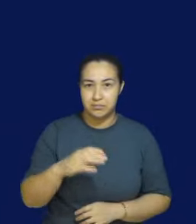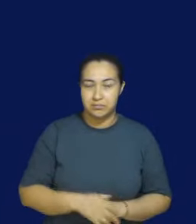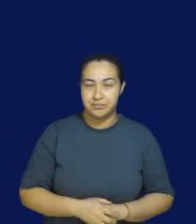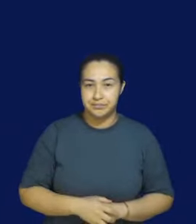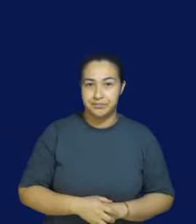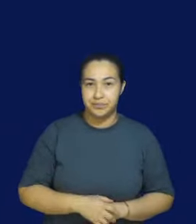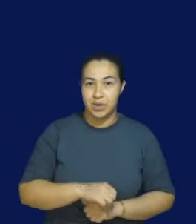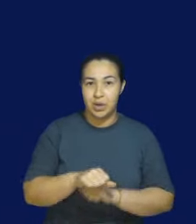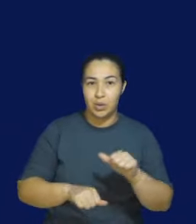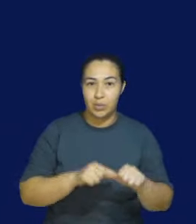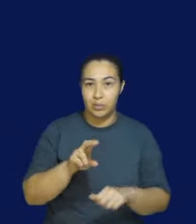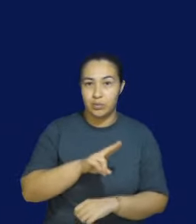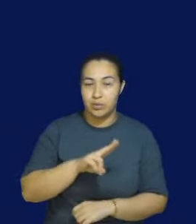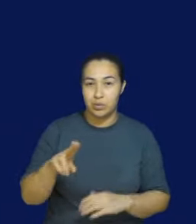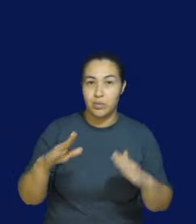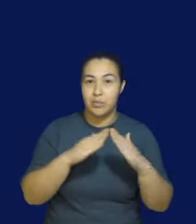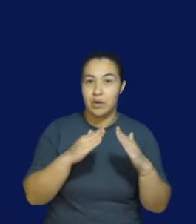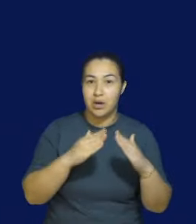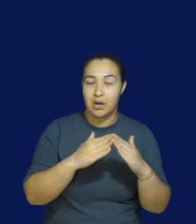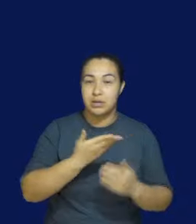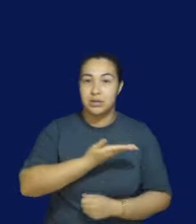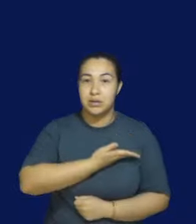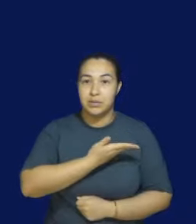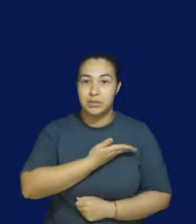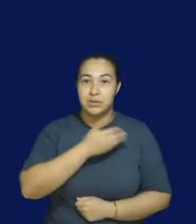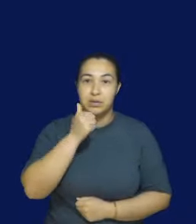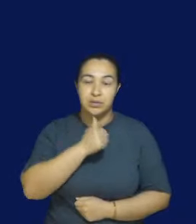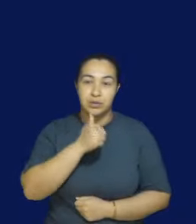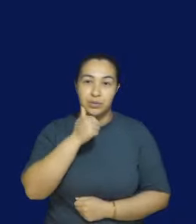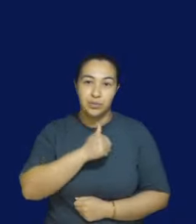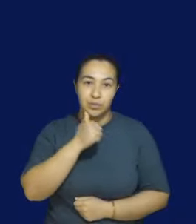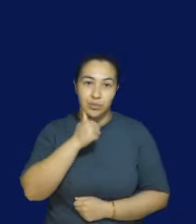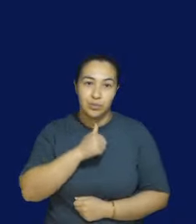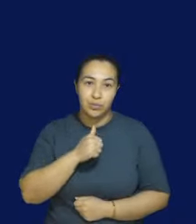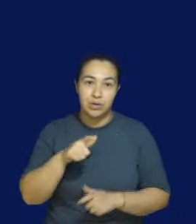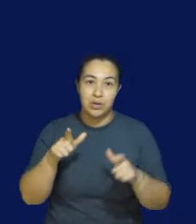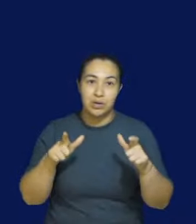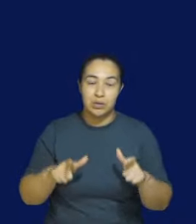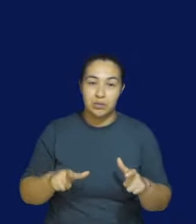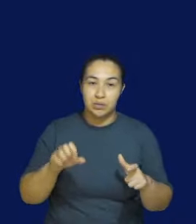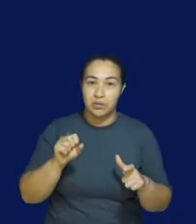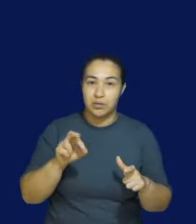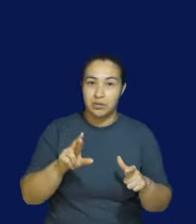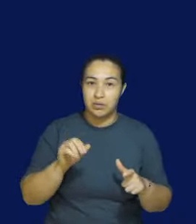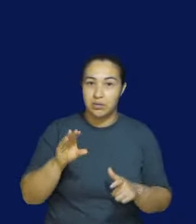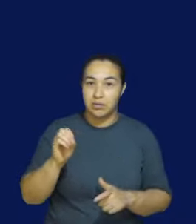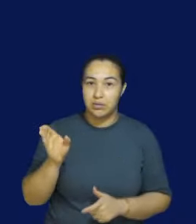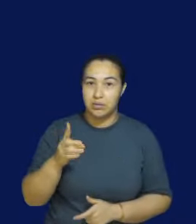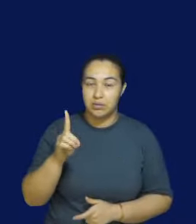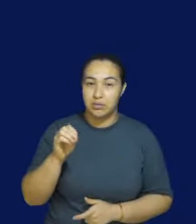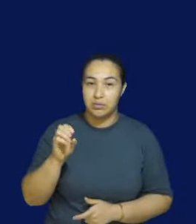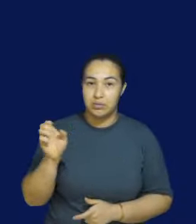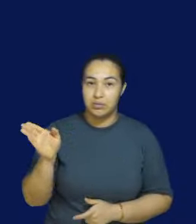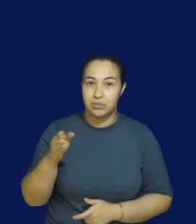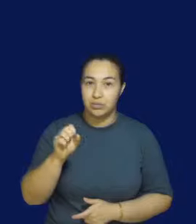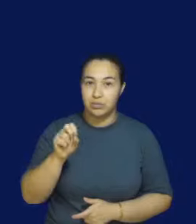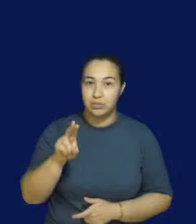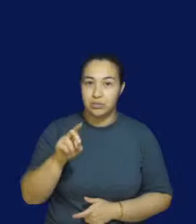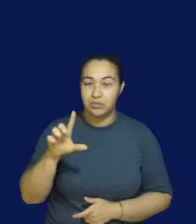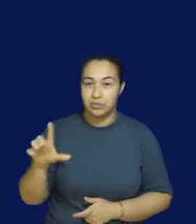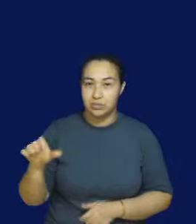alterar a denominação da Casa da Amizade das Senhoras de Rotarianos do município de Rio do Sul, que passou a chamar-se Associação Casa da Amizade de